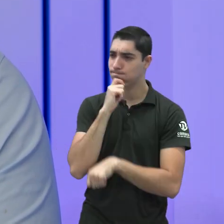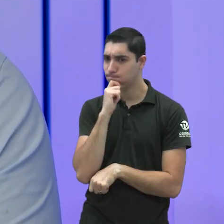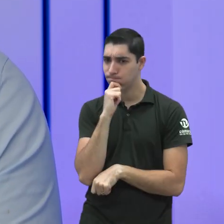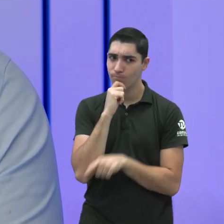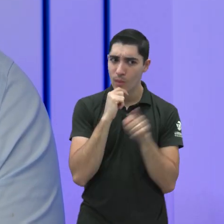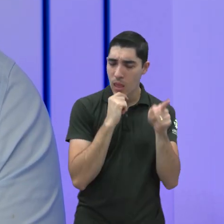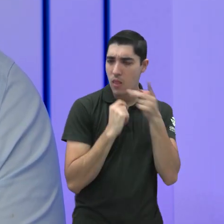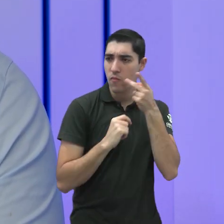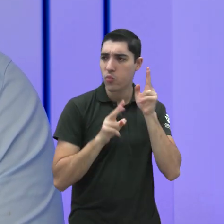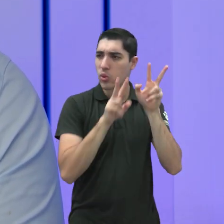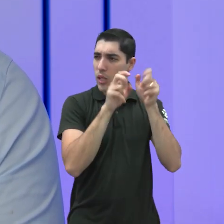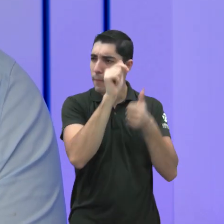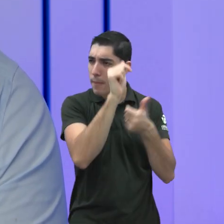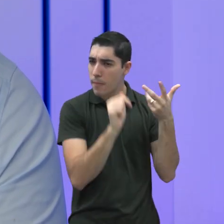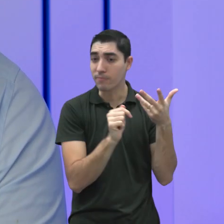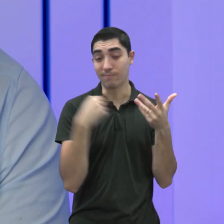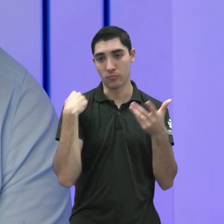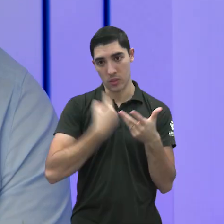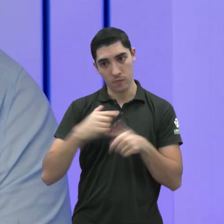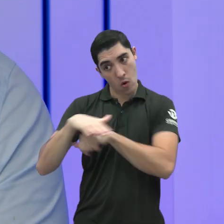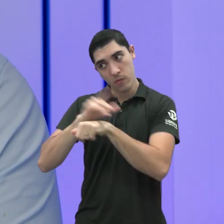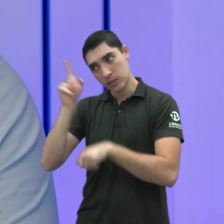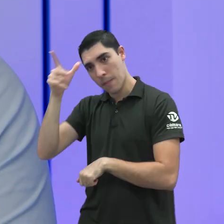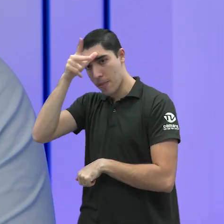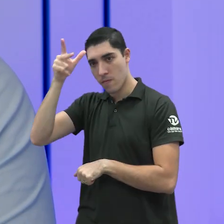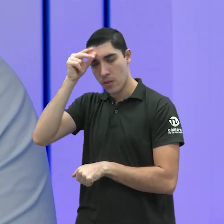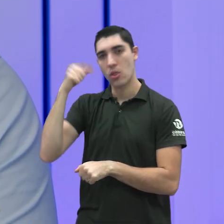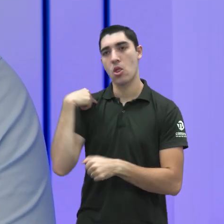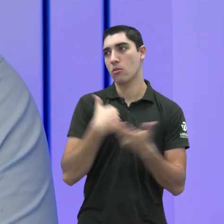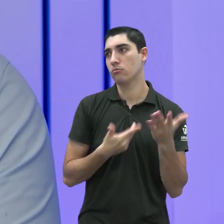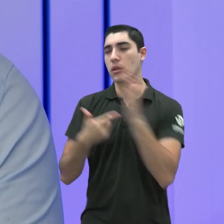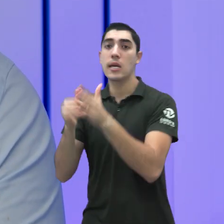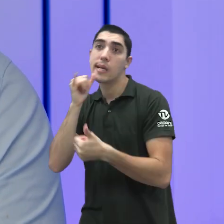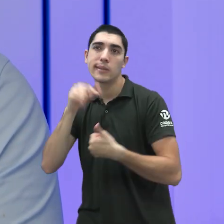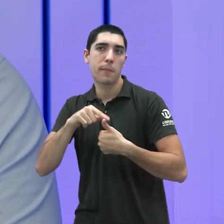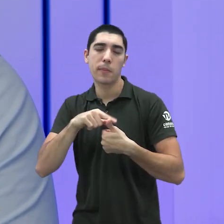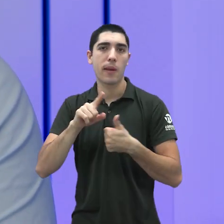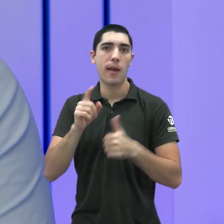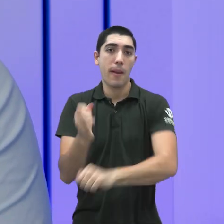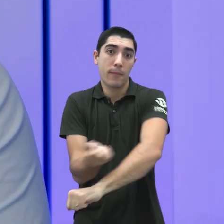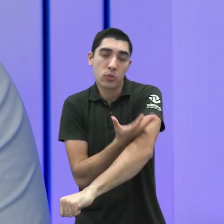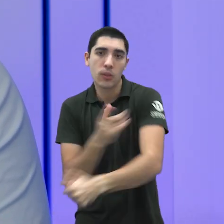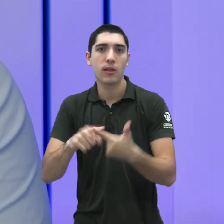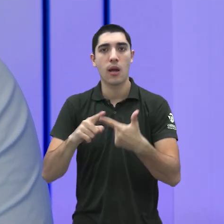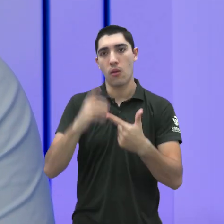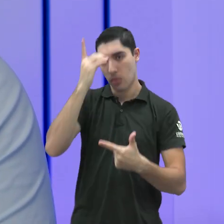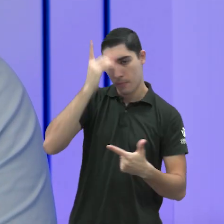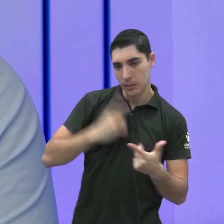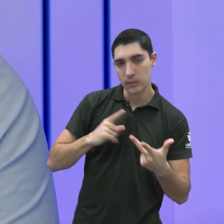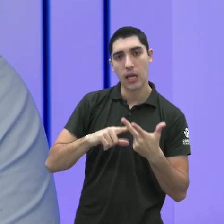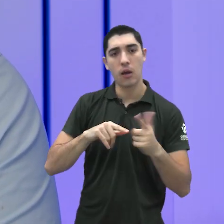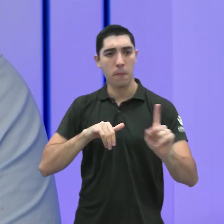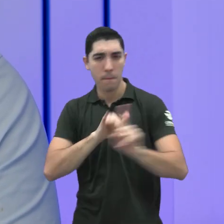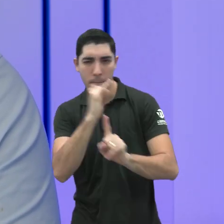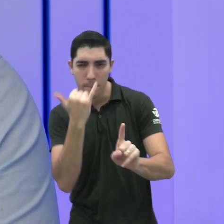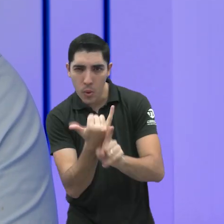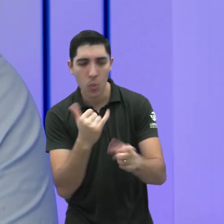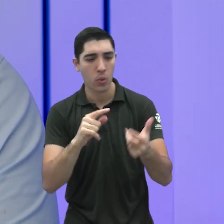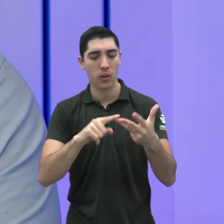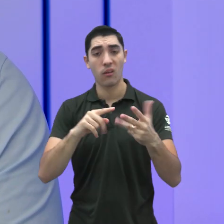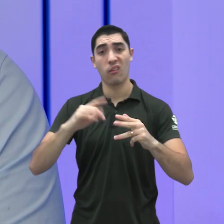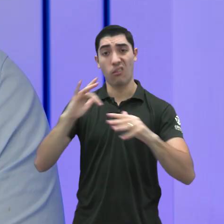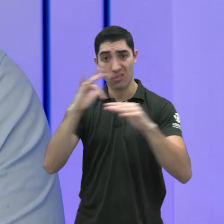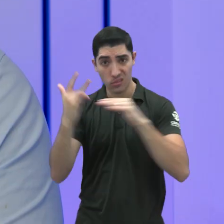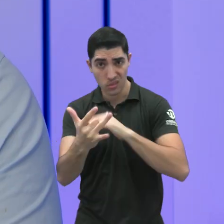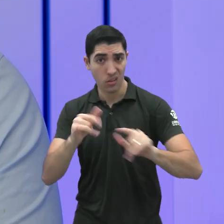emocional, sobre depressão, sobre bullying, cyberbullying dentro das escolas estaduais ou municipais. Discussões como essa que podem